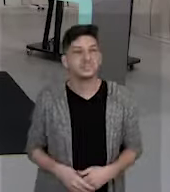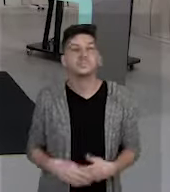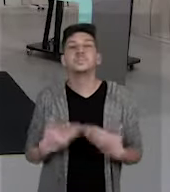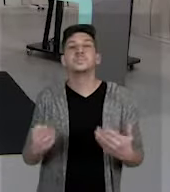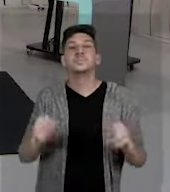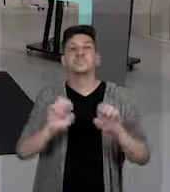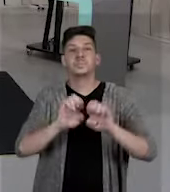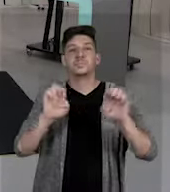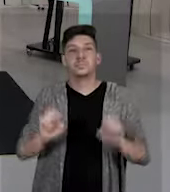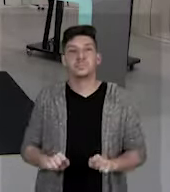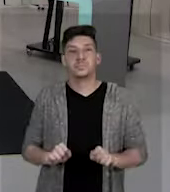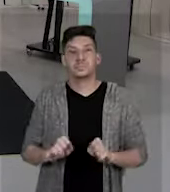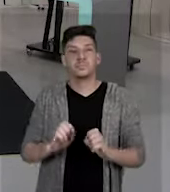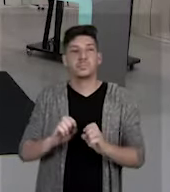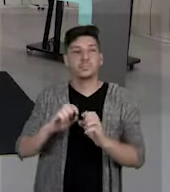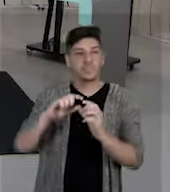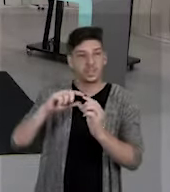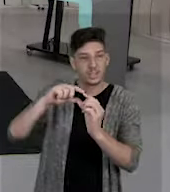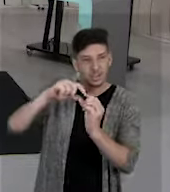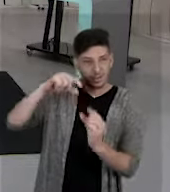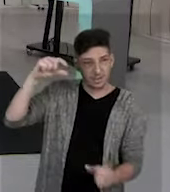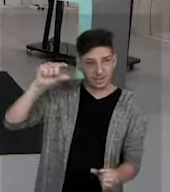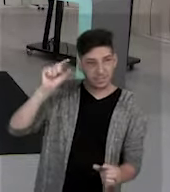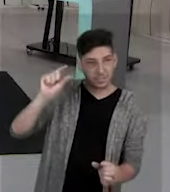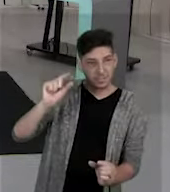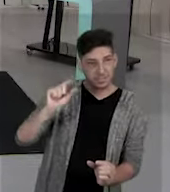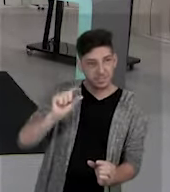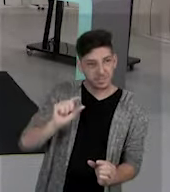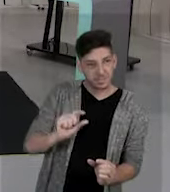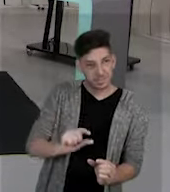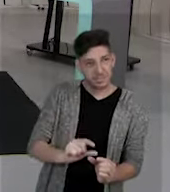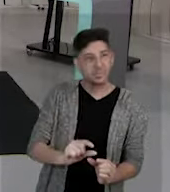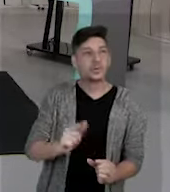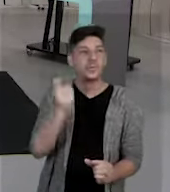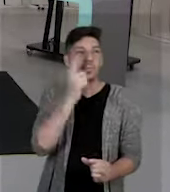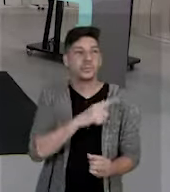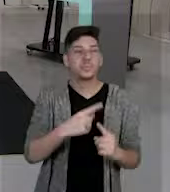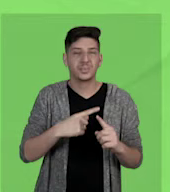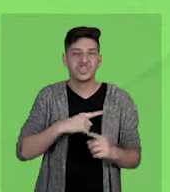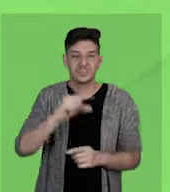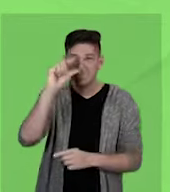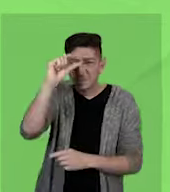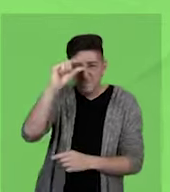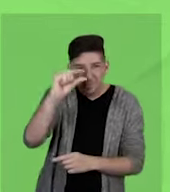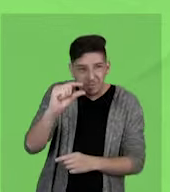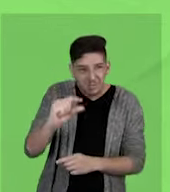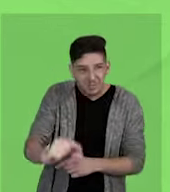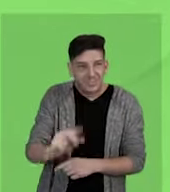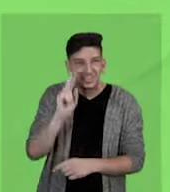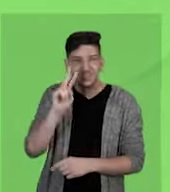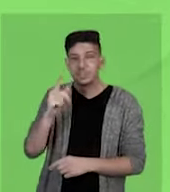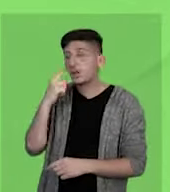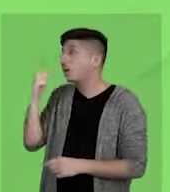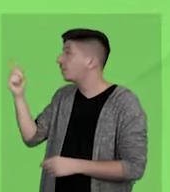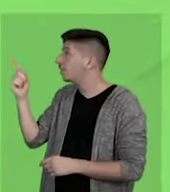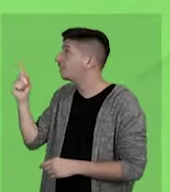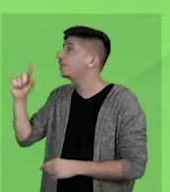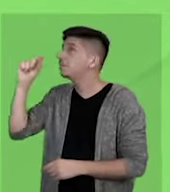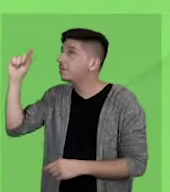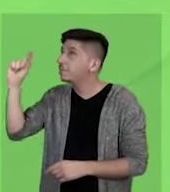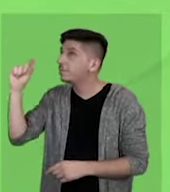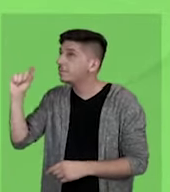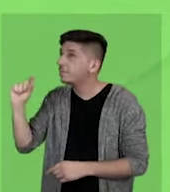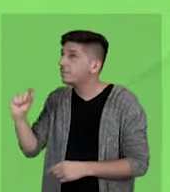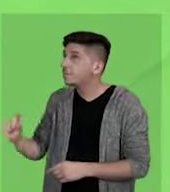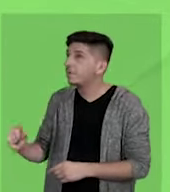estrutura das vértebras aqui, ela permite, né, como são vários pedacinhos, várias partes que as vértebras têm, elas permitem que a